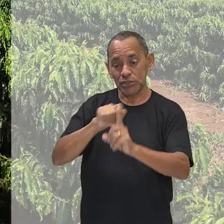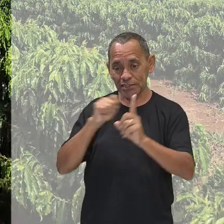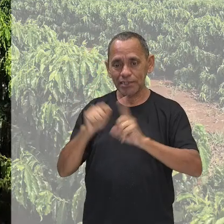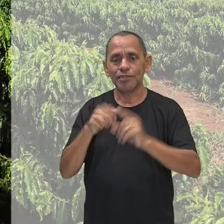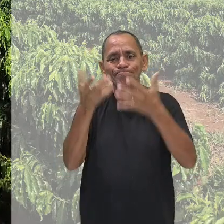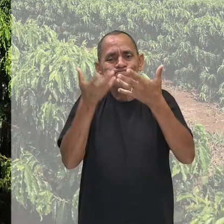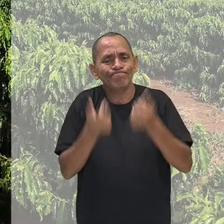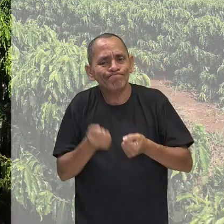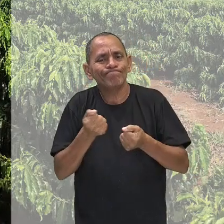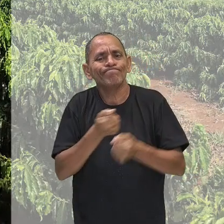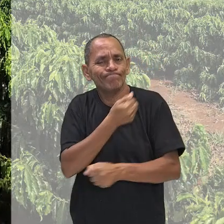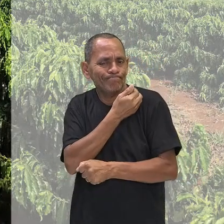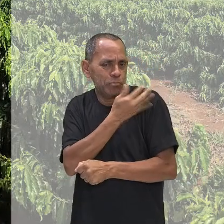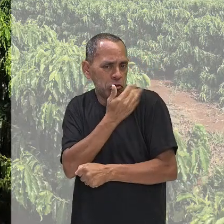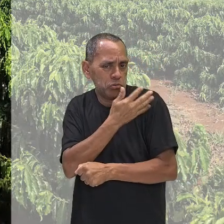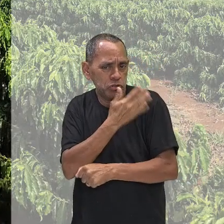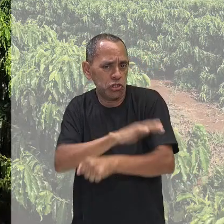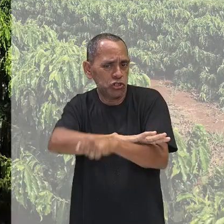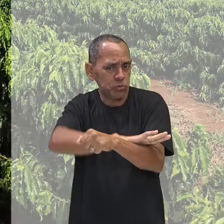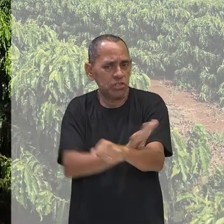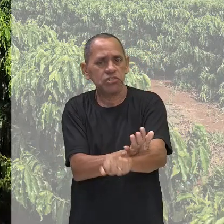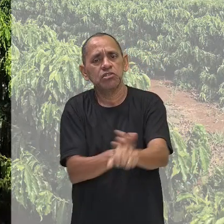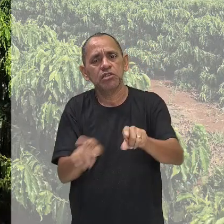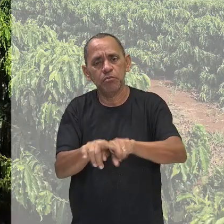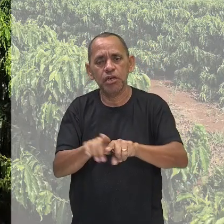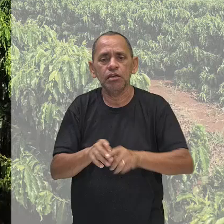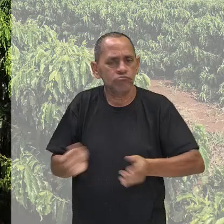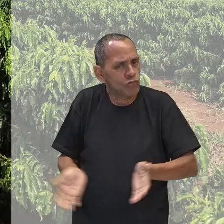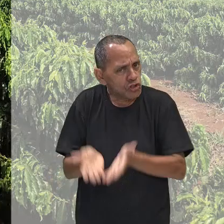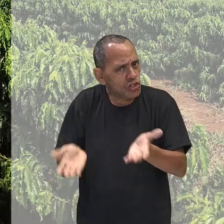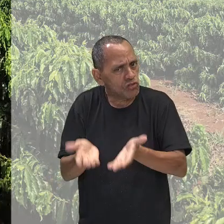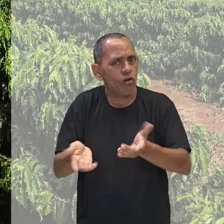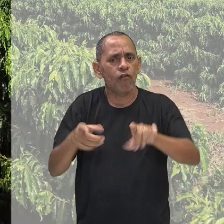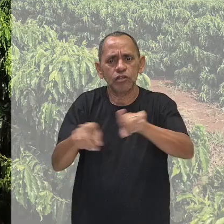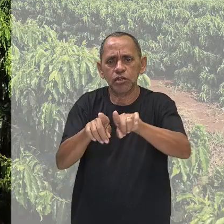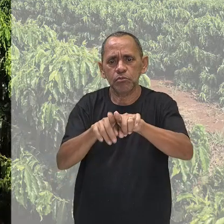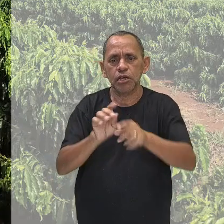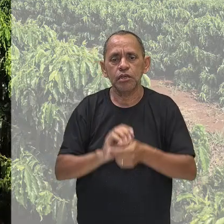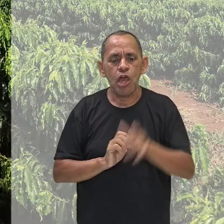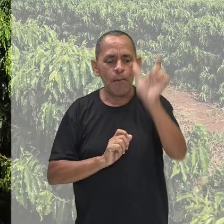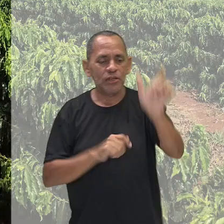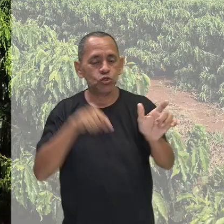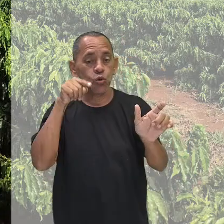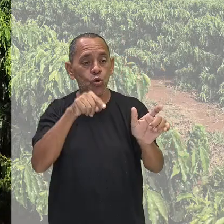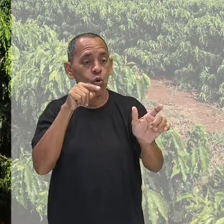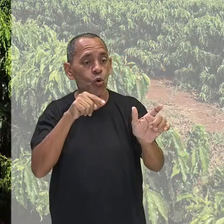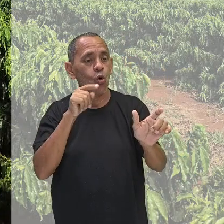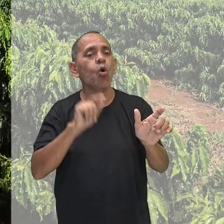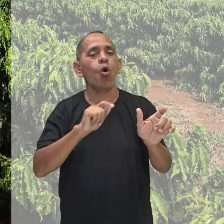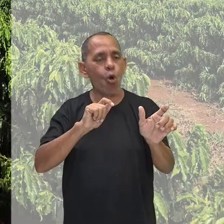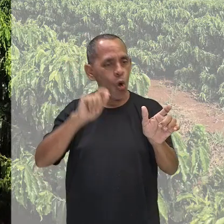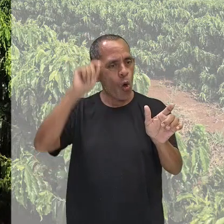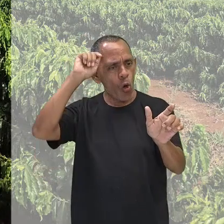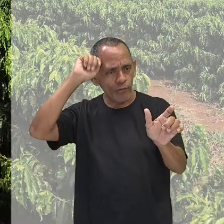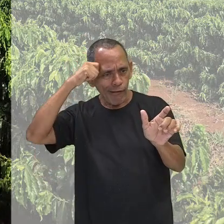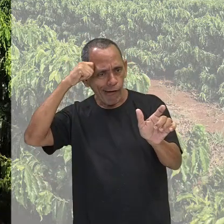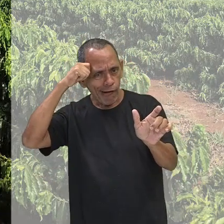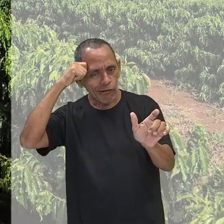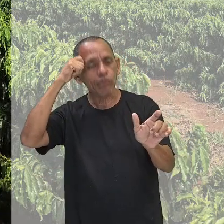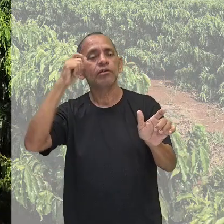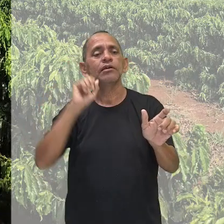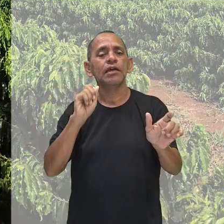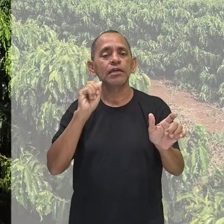discriminação, inclusive incentivava, uma vez que o elemento negro era visto como um ser inferior, tá, gente? Isso é uma